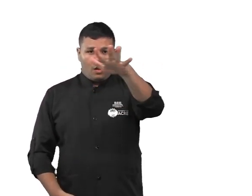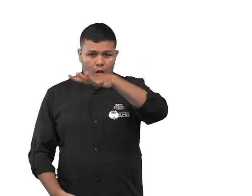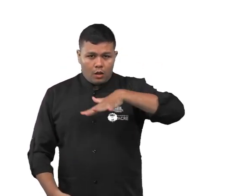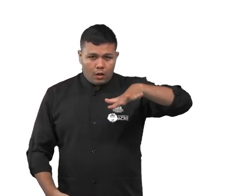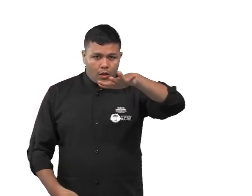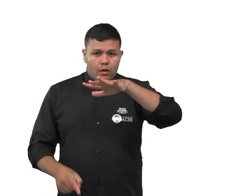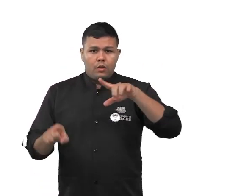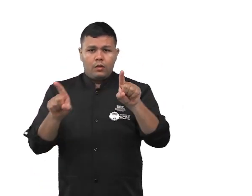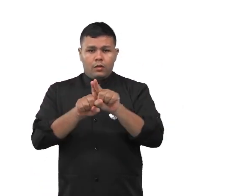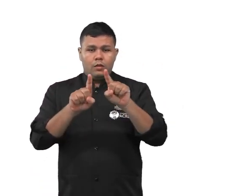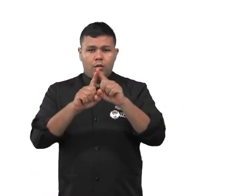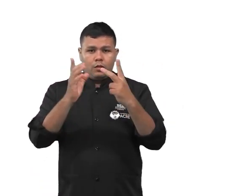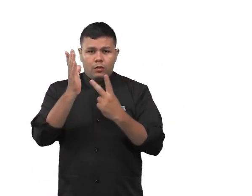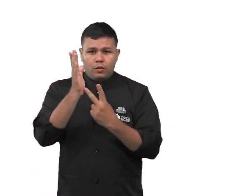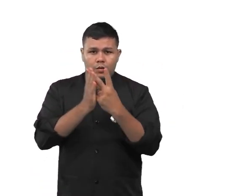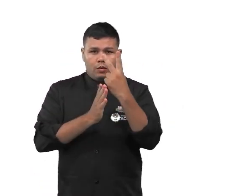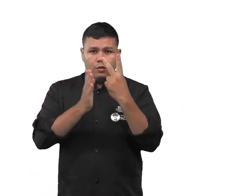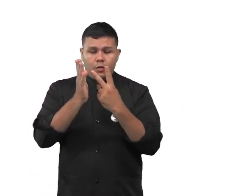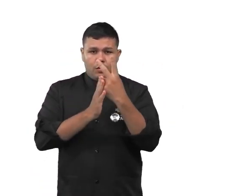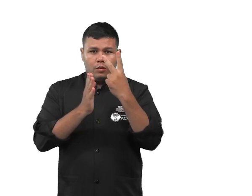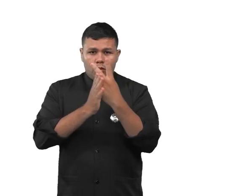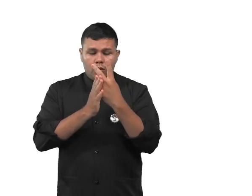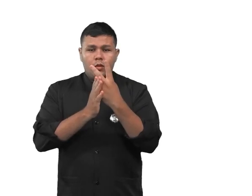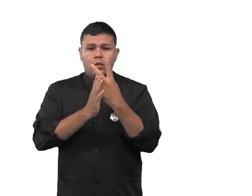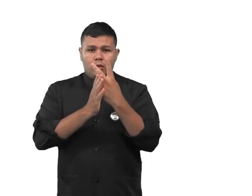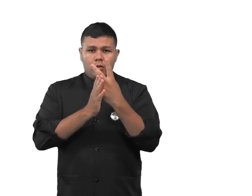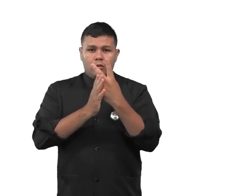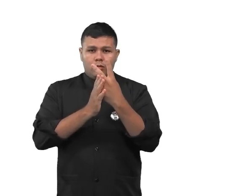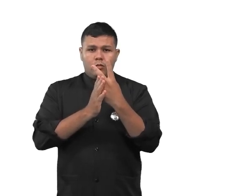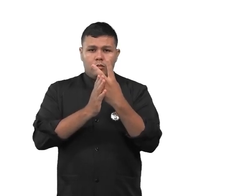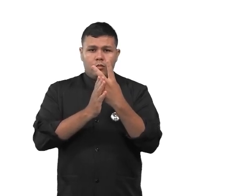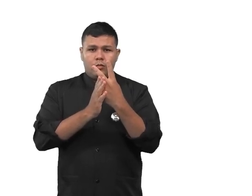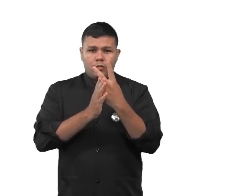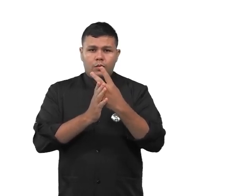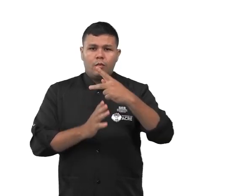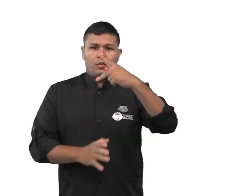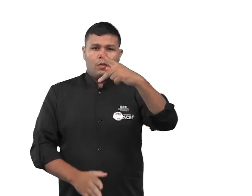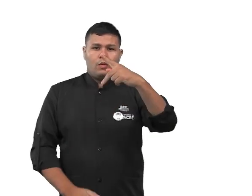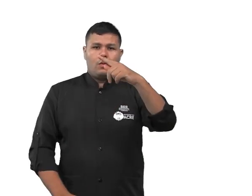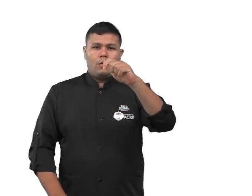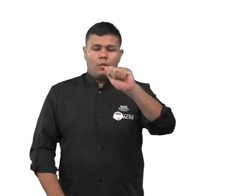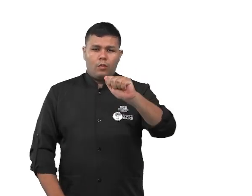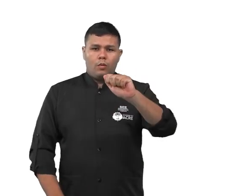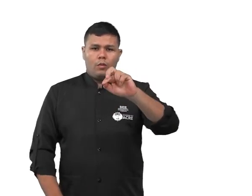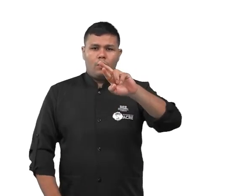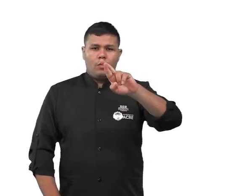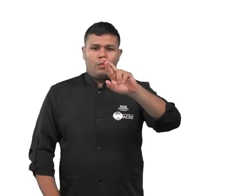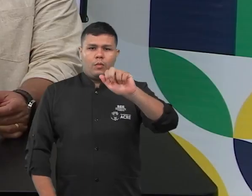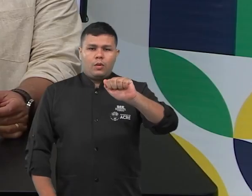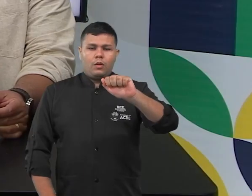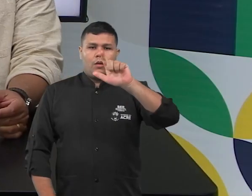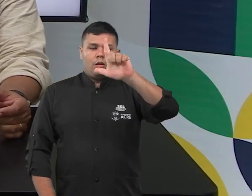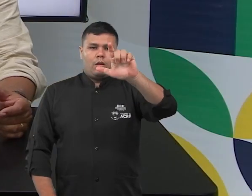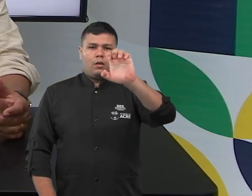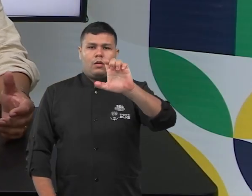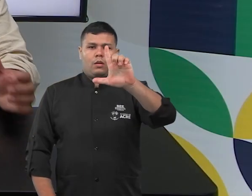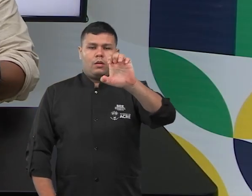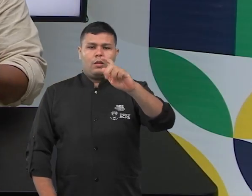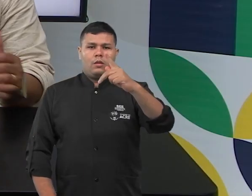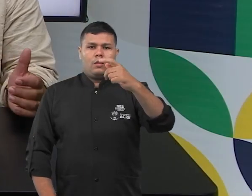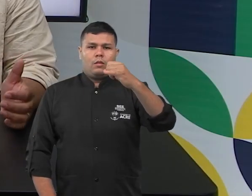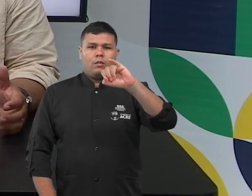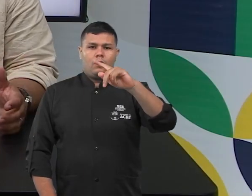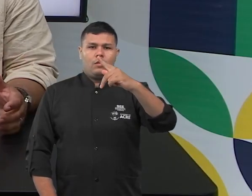O paralelepípedo, a diagonal do paralelepípedo, a área total dele e o volume do paralelepípedo. Assim a gente consegue